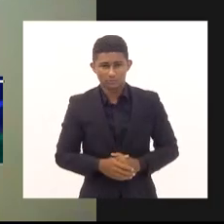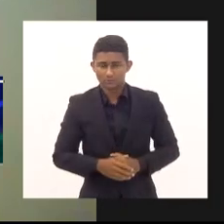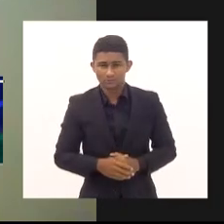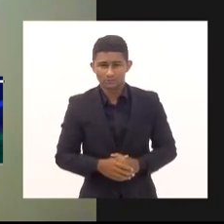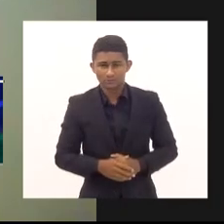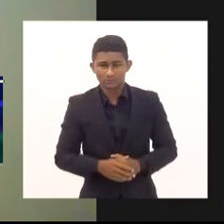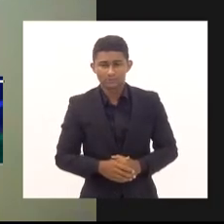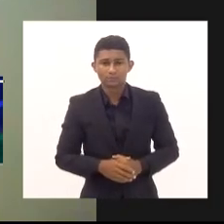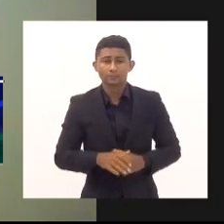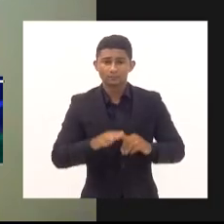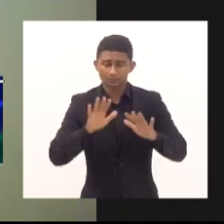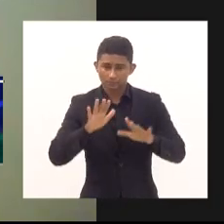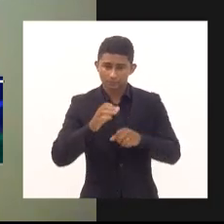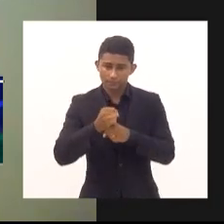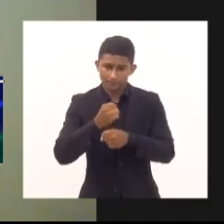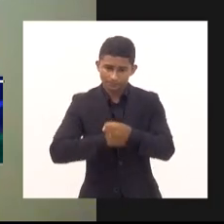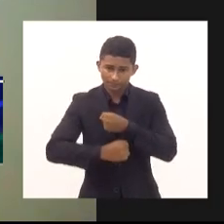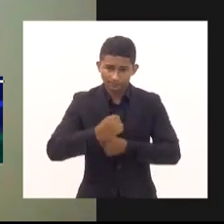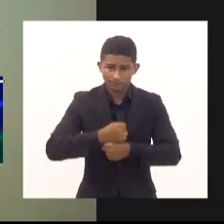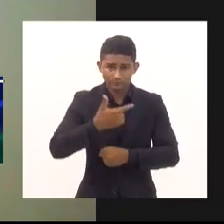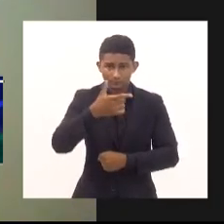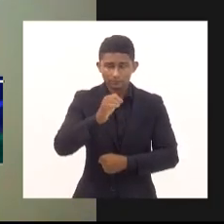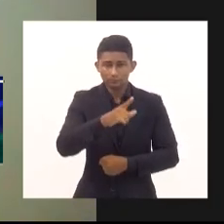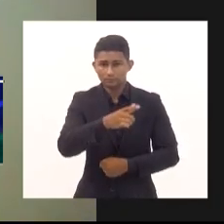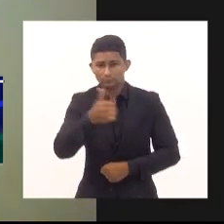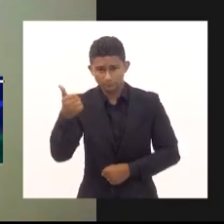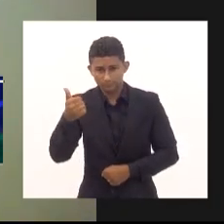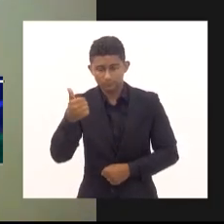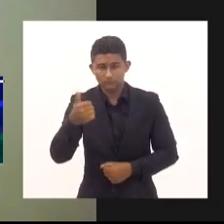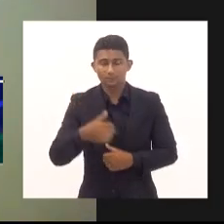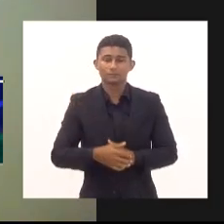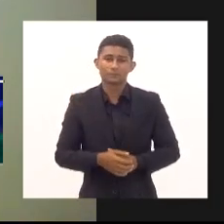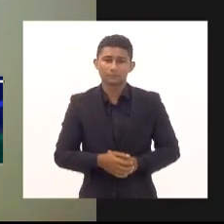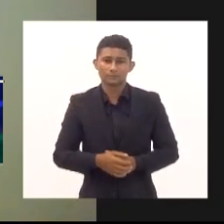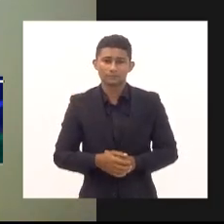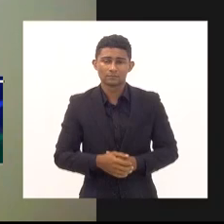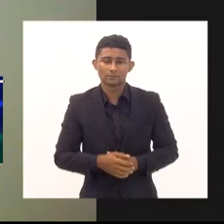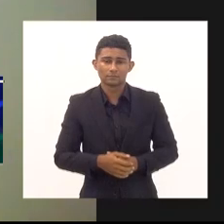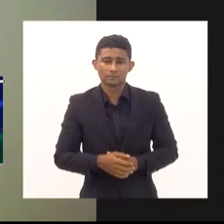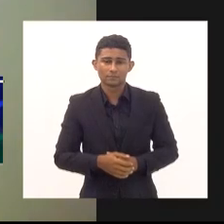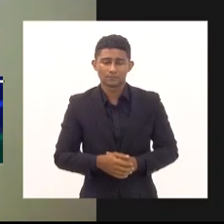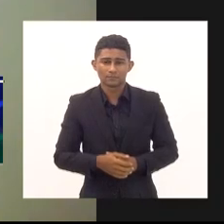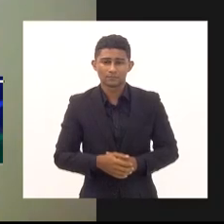em 2021 nós tínhamos aí